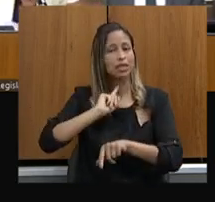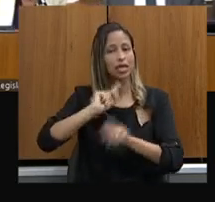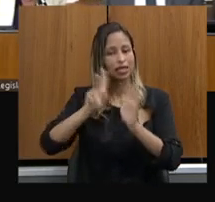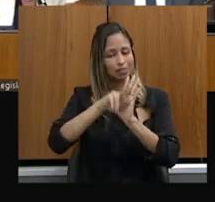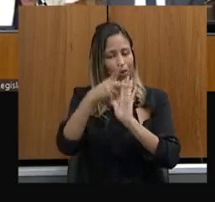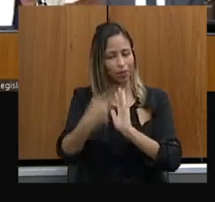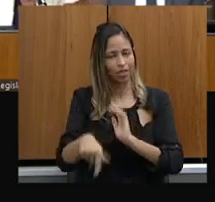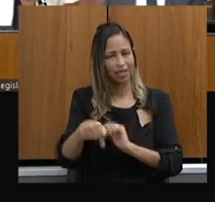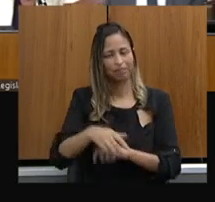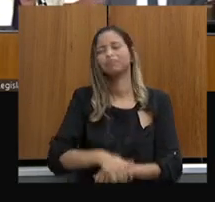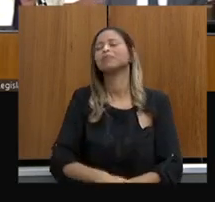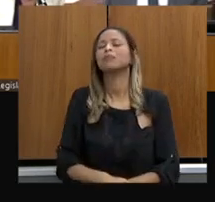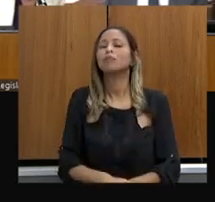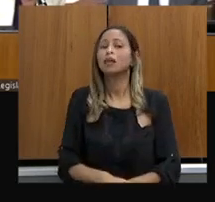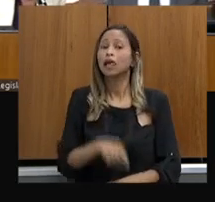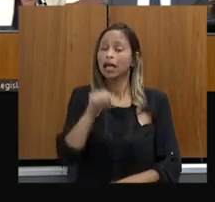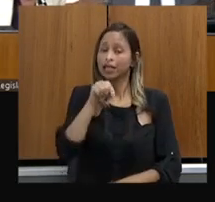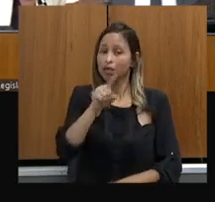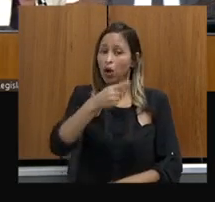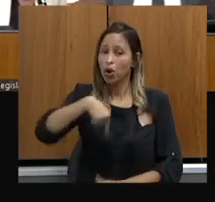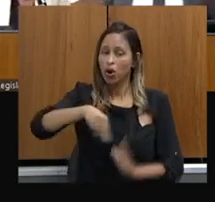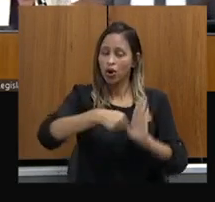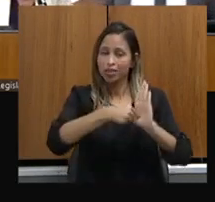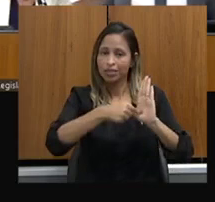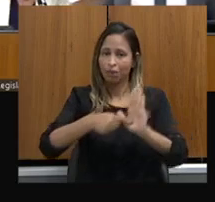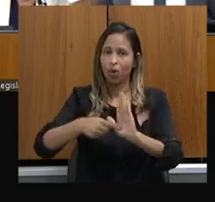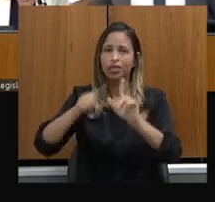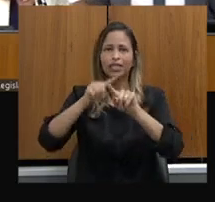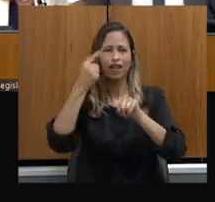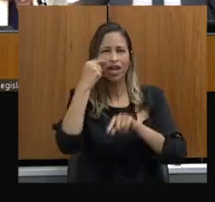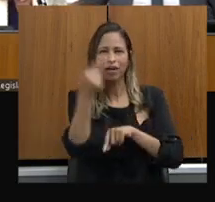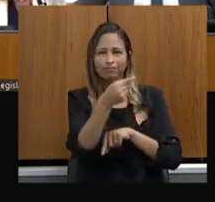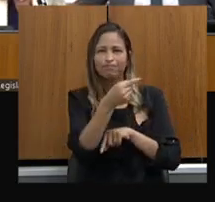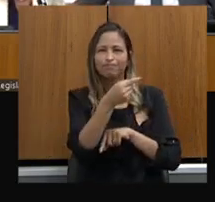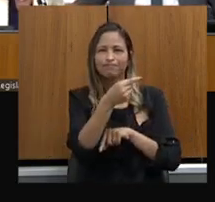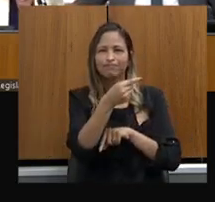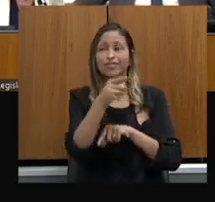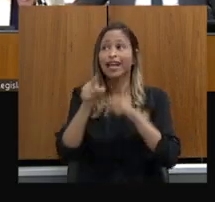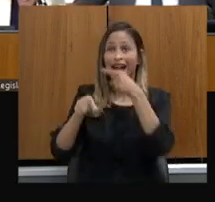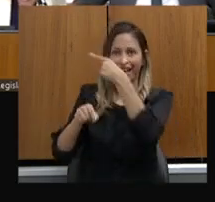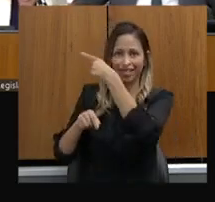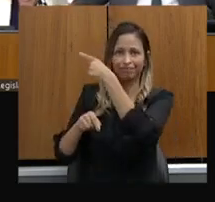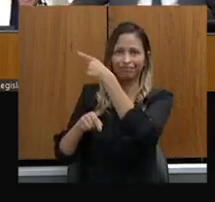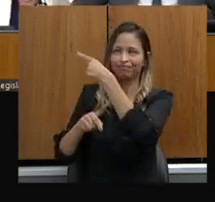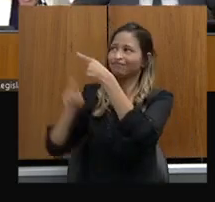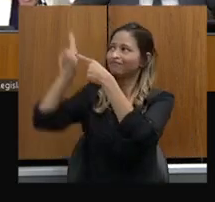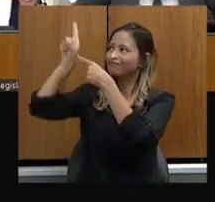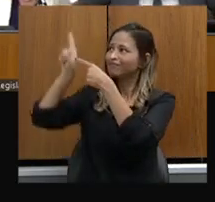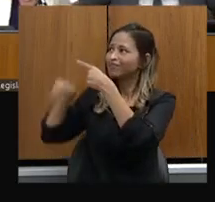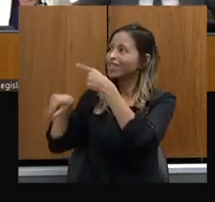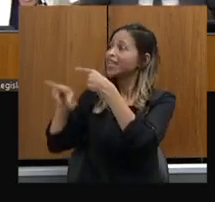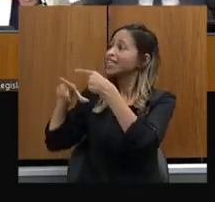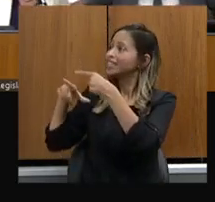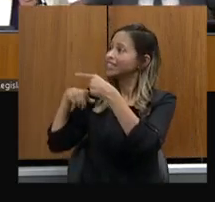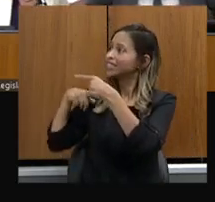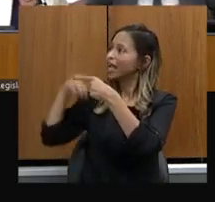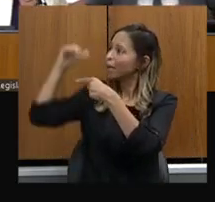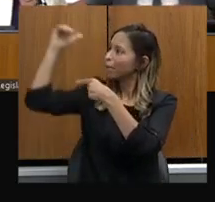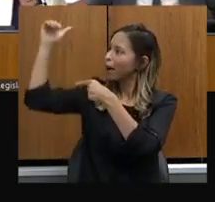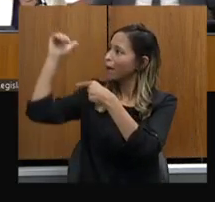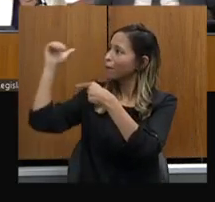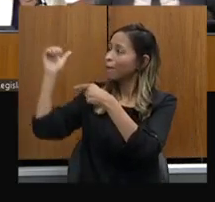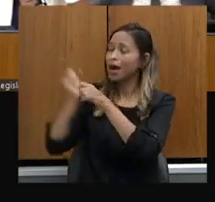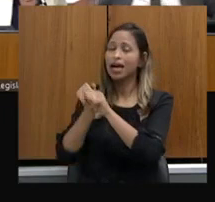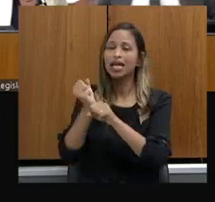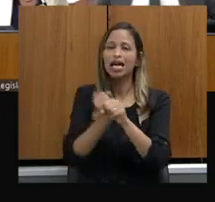então aqui a gente traz o quadro resumo dos resultados fiscais apurados nos últimos